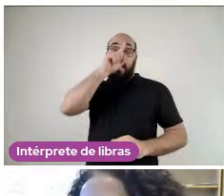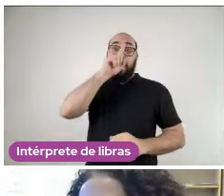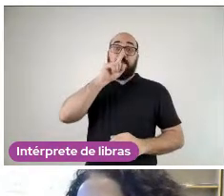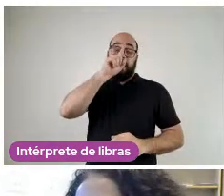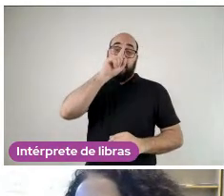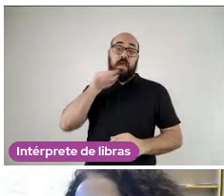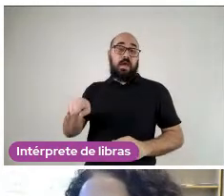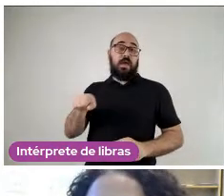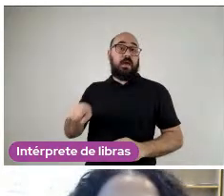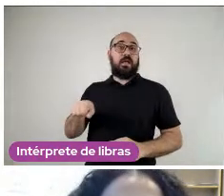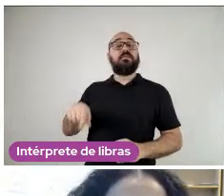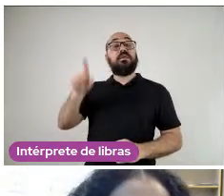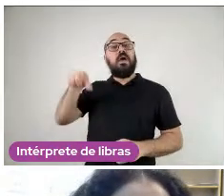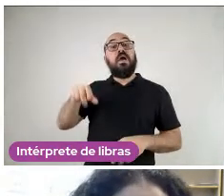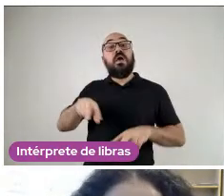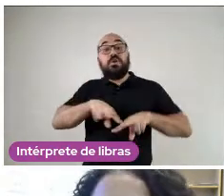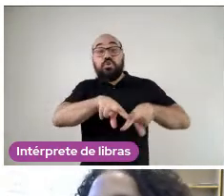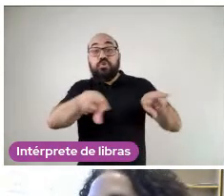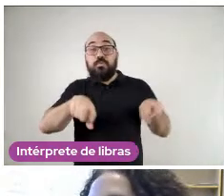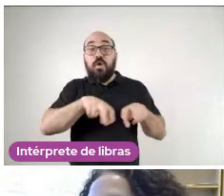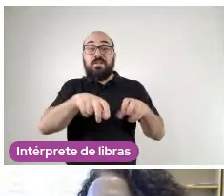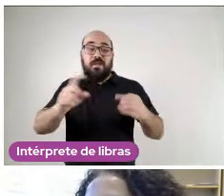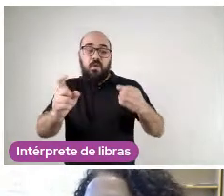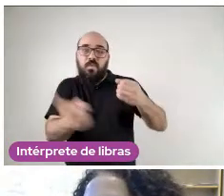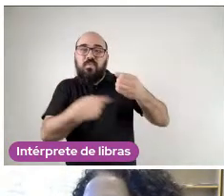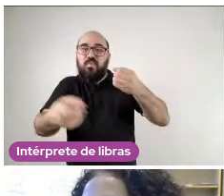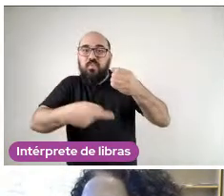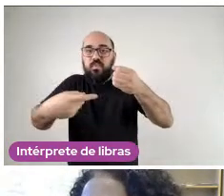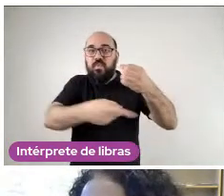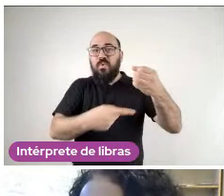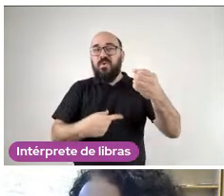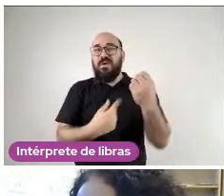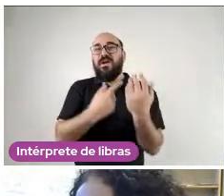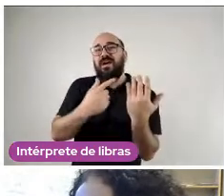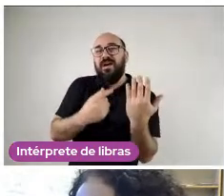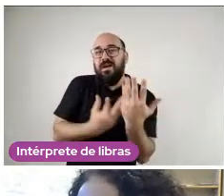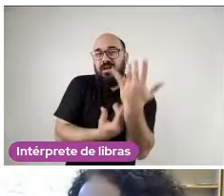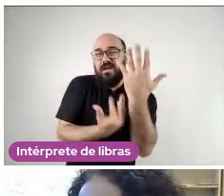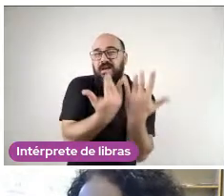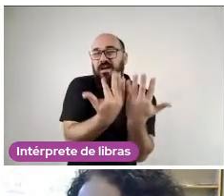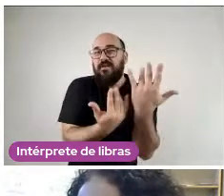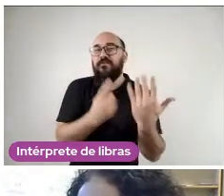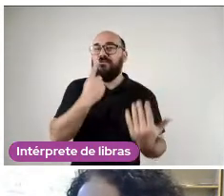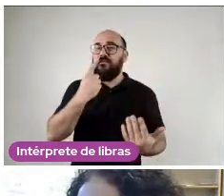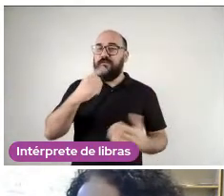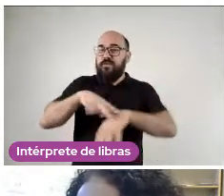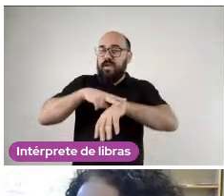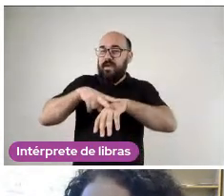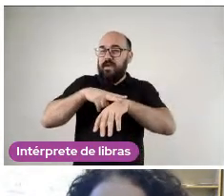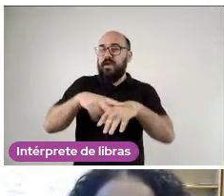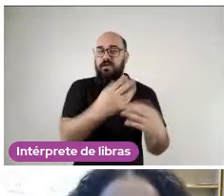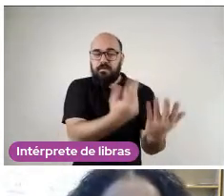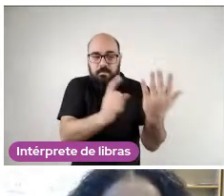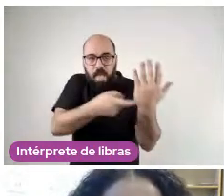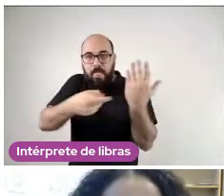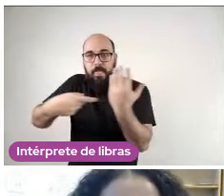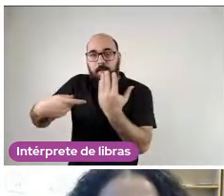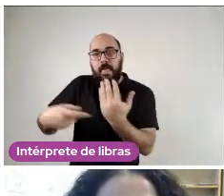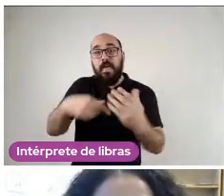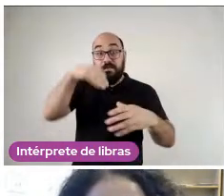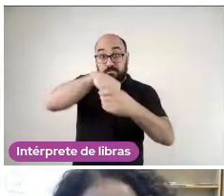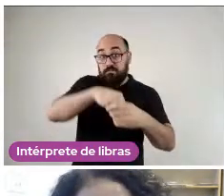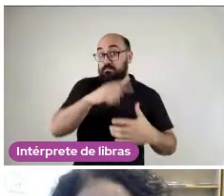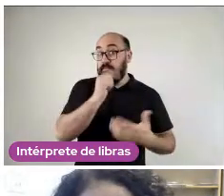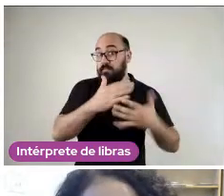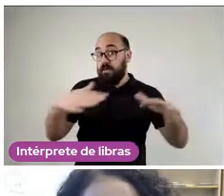precisamente as florações de algas nocivas. Então, aqui, né, a gente tem o, né, a referência para esse capítulo